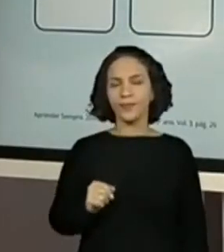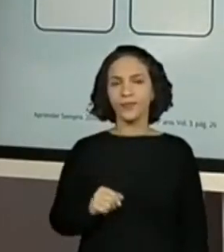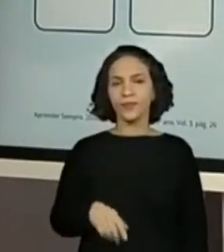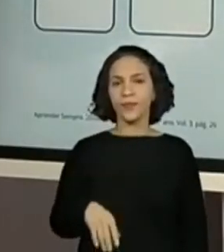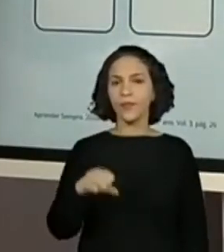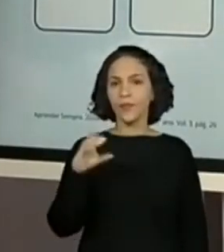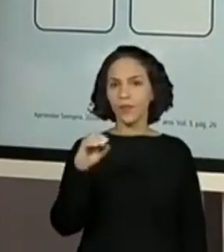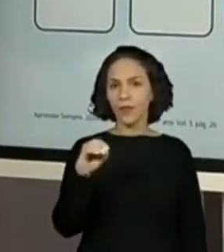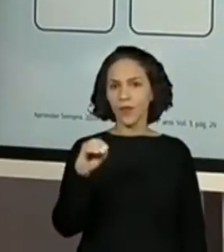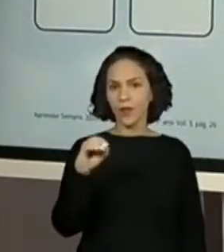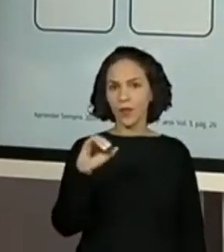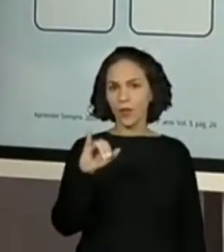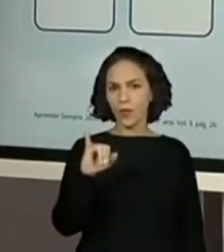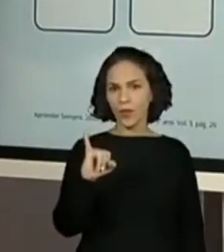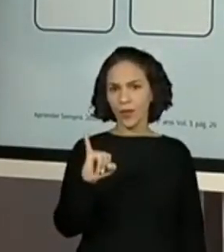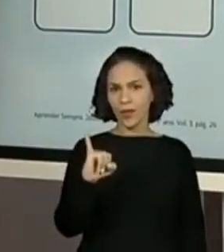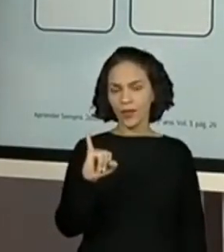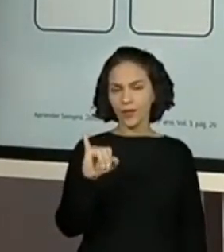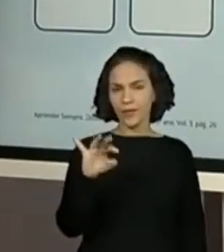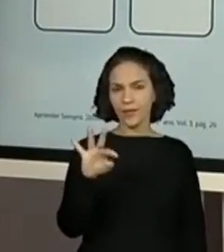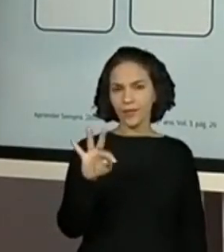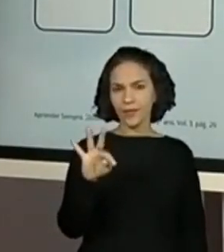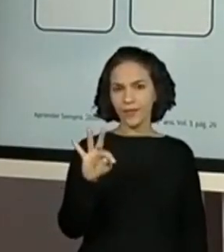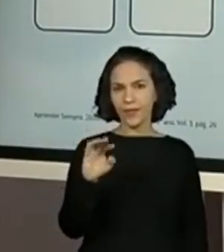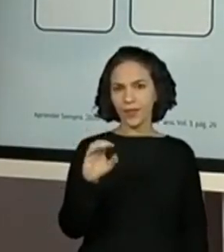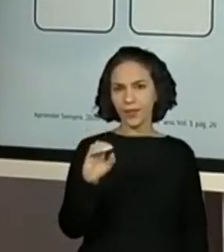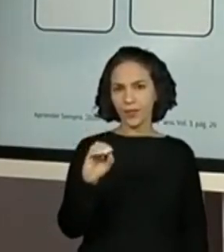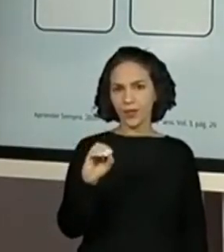807. E aí, criançada?